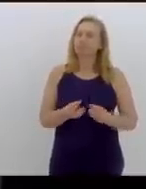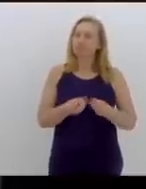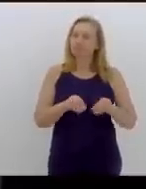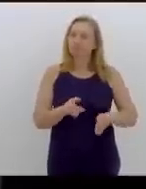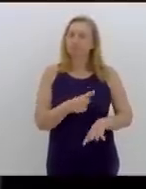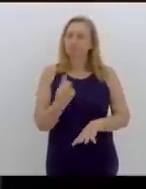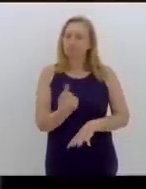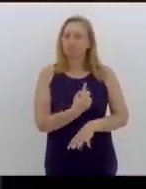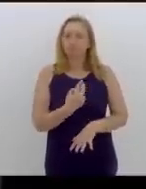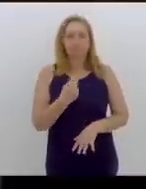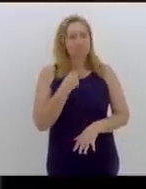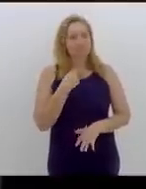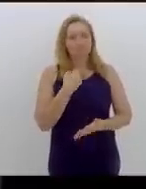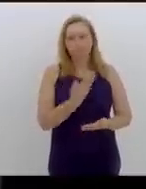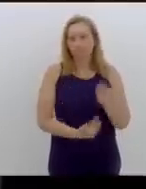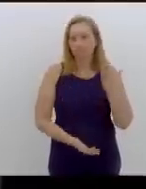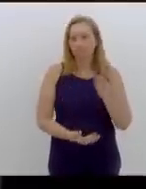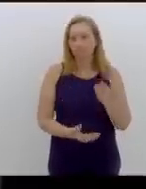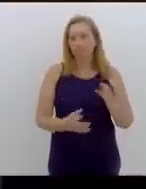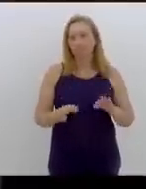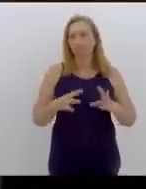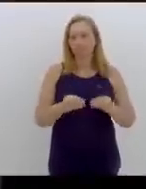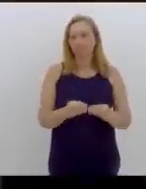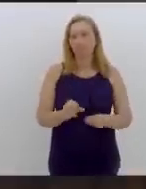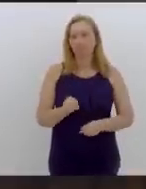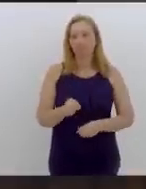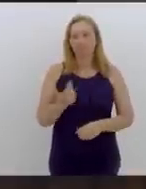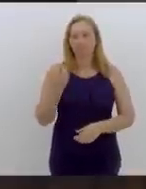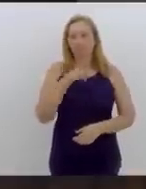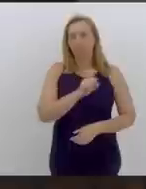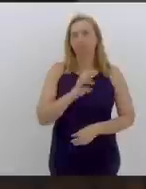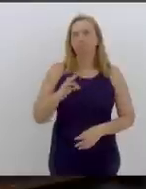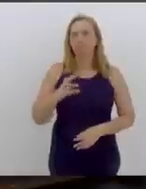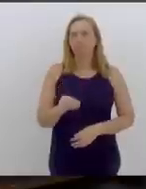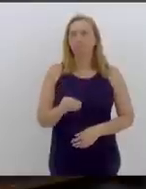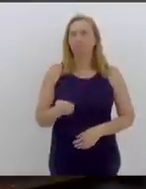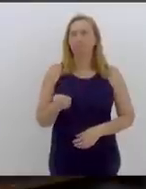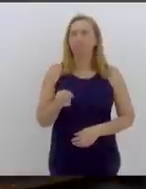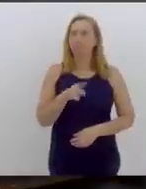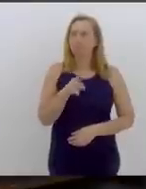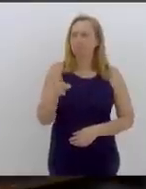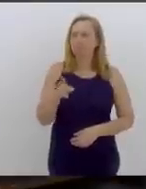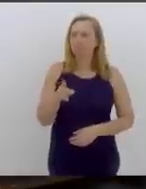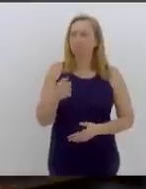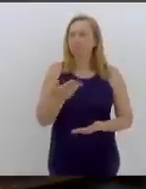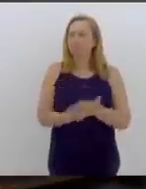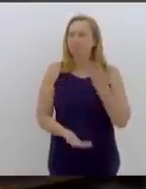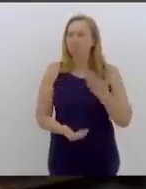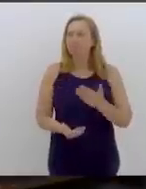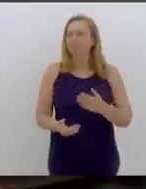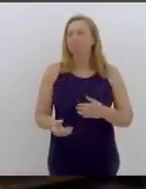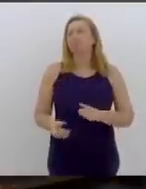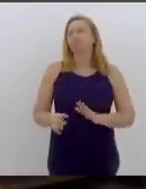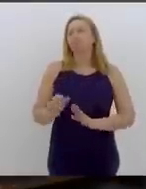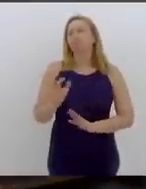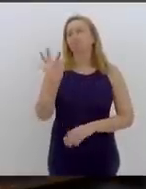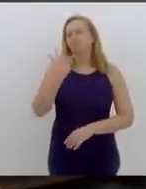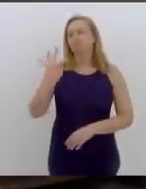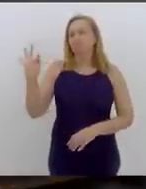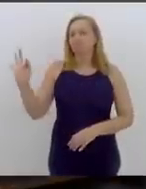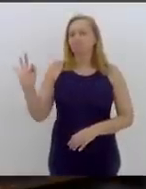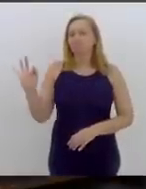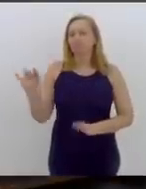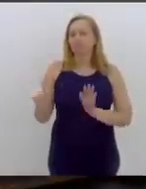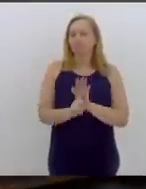todos e a ideia não é perder todos é ganhar todos mas mas que isso porque a lei federal 13.954